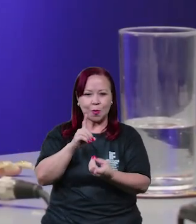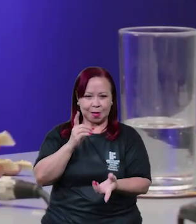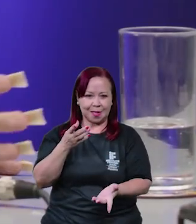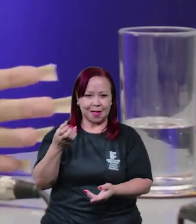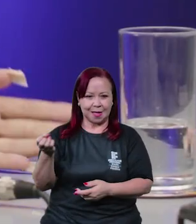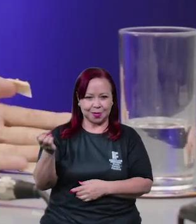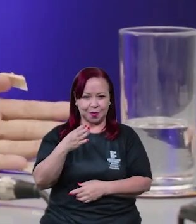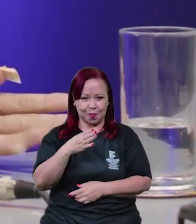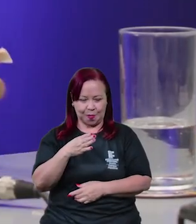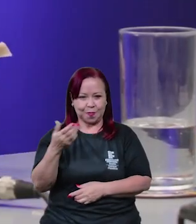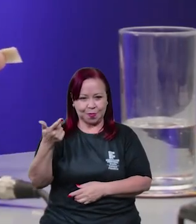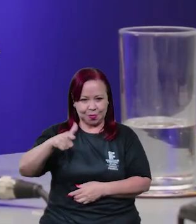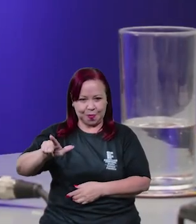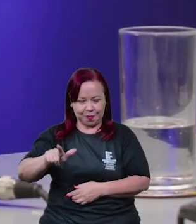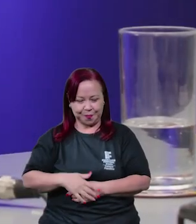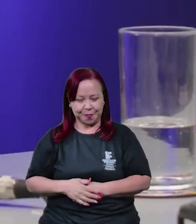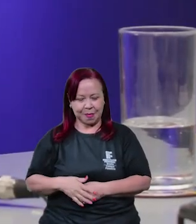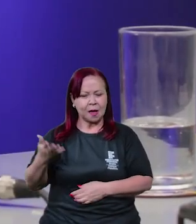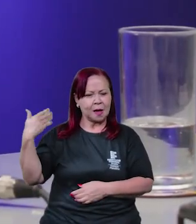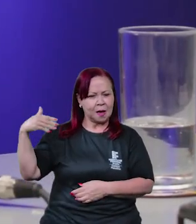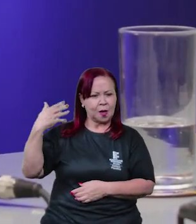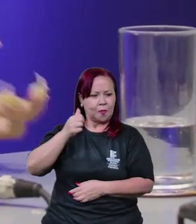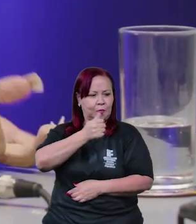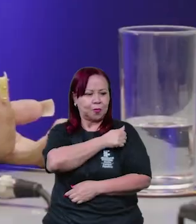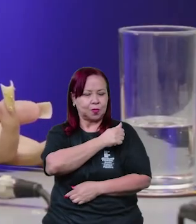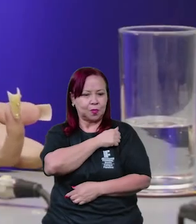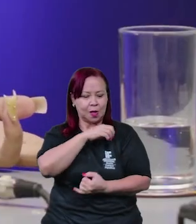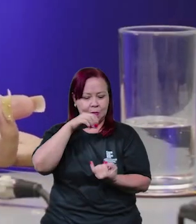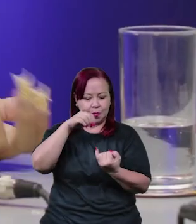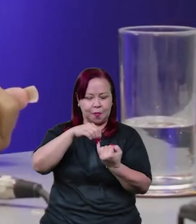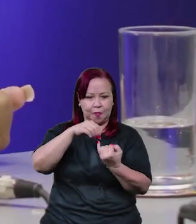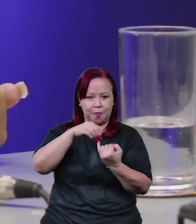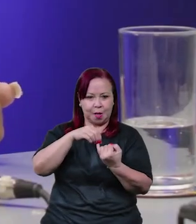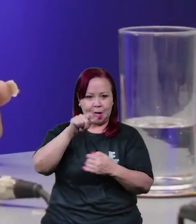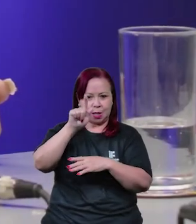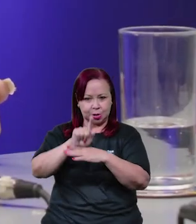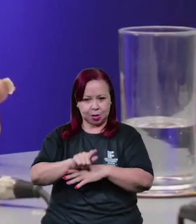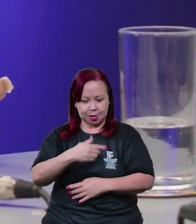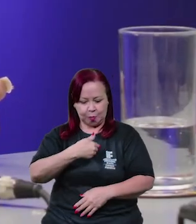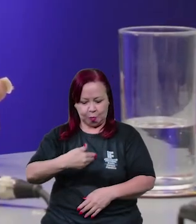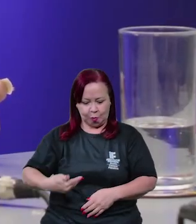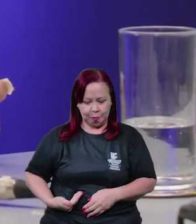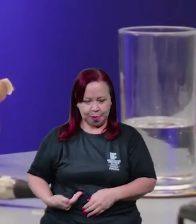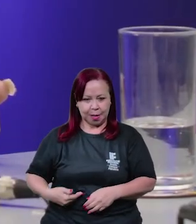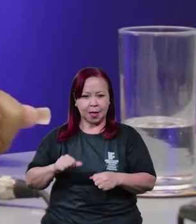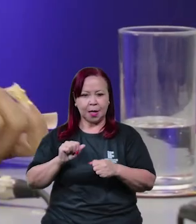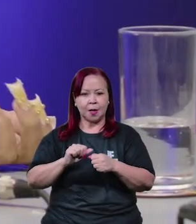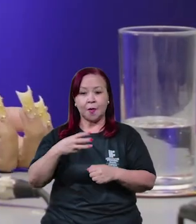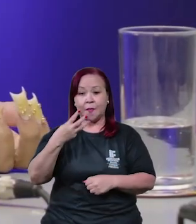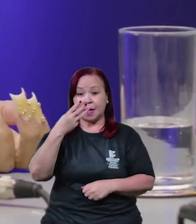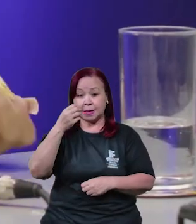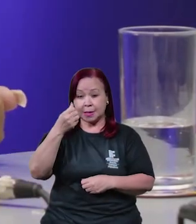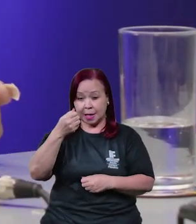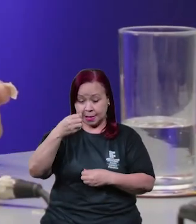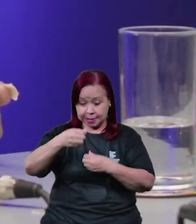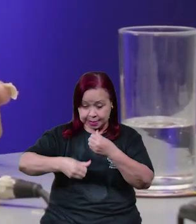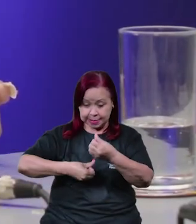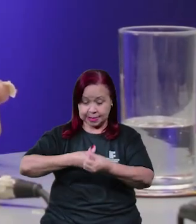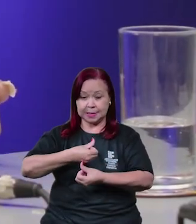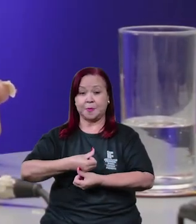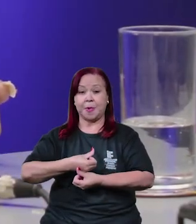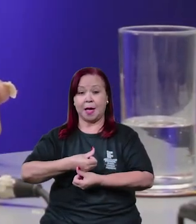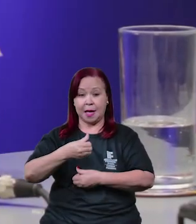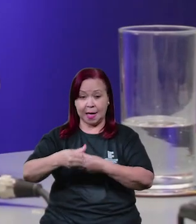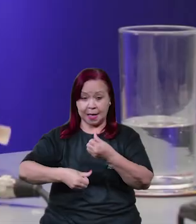fui estudante do IFB de gestão pública, uma coisa que poucas pessoas sabem. Eu cheguei a fazer 3 semestres